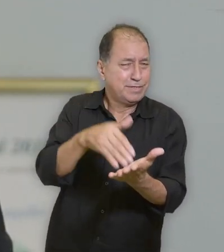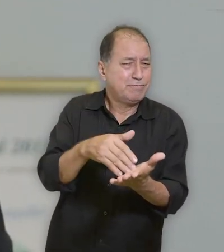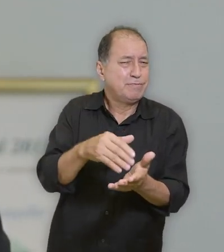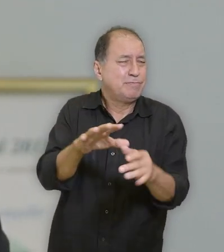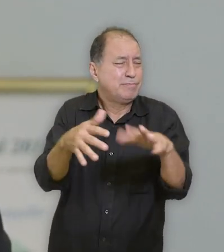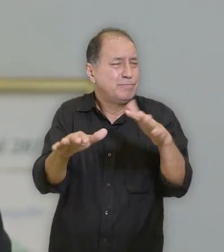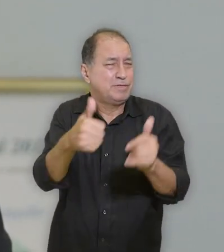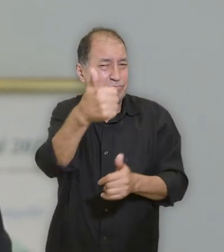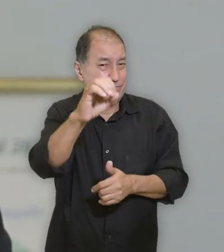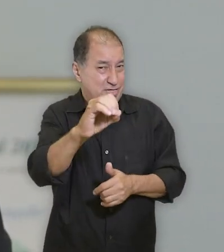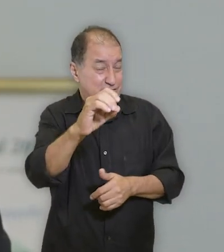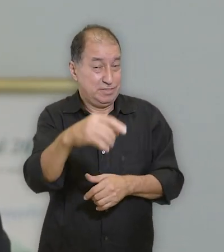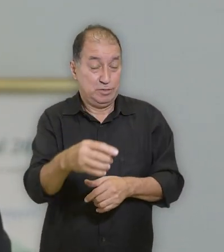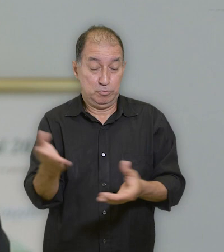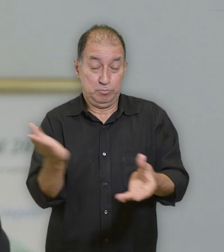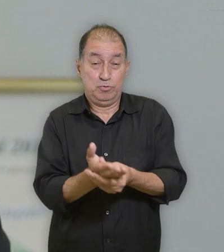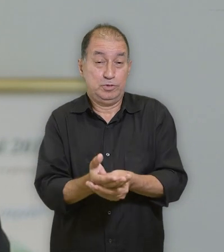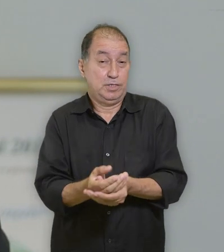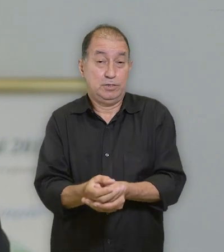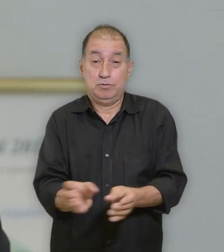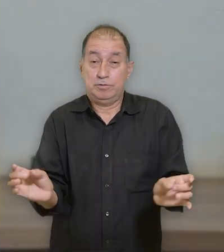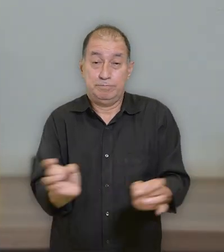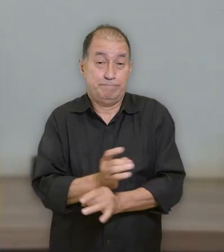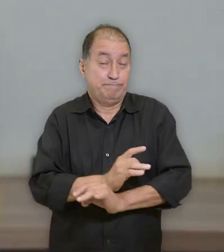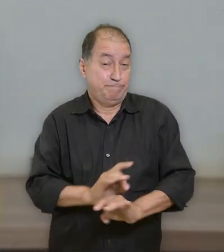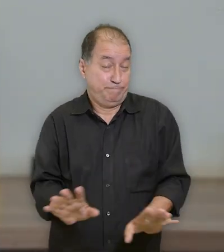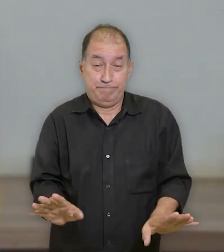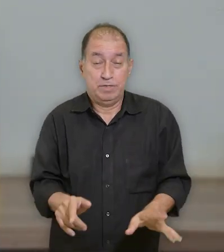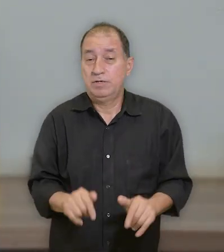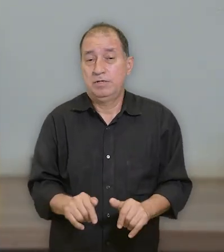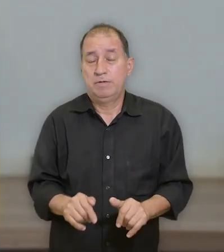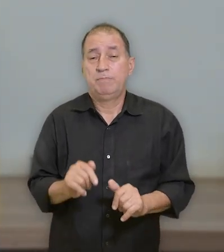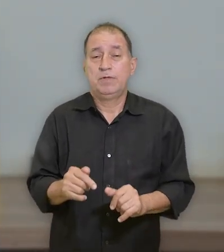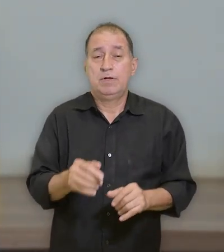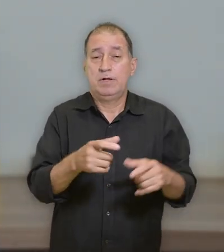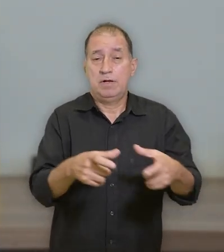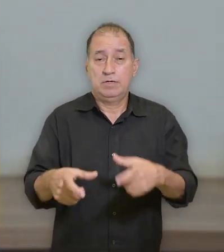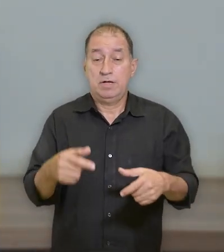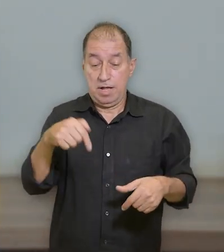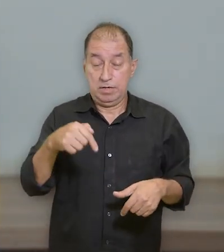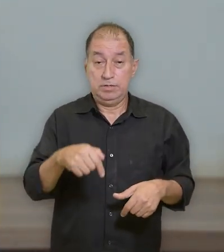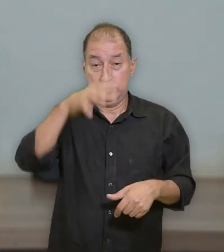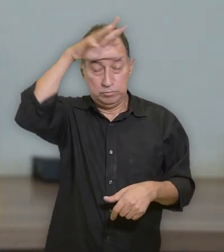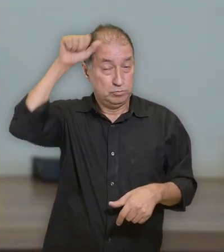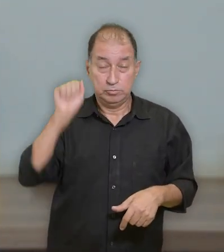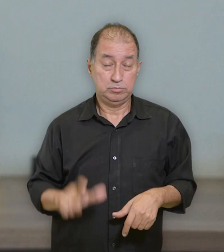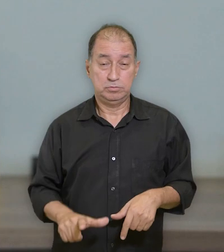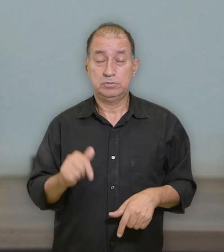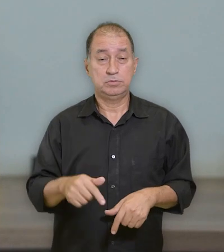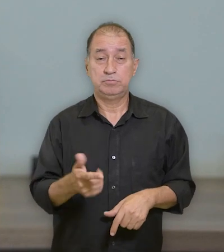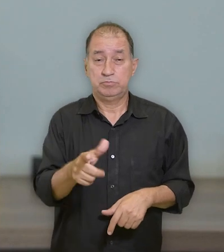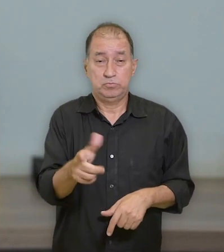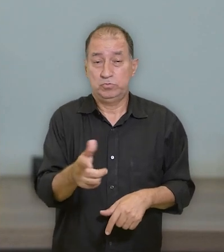Então, chegaria quase 10 anos para julgar um processo, né? Com a nossa criação do nosso tribunal, né? Foi a Constituição, cada estado tinha